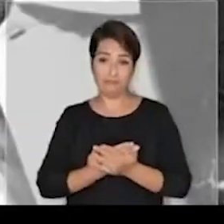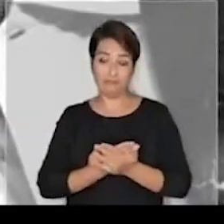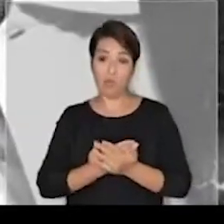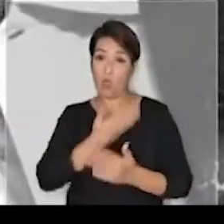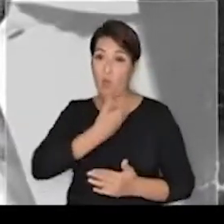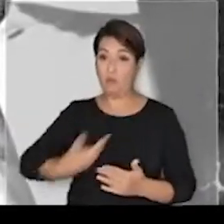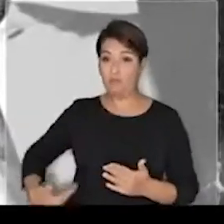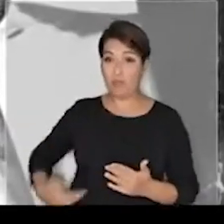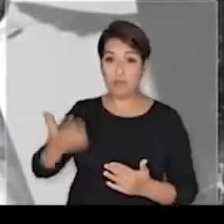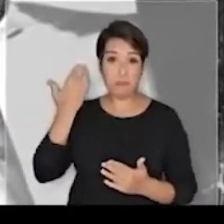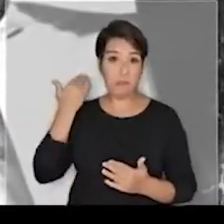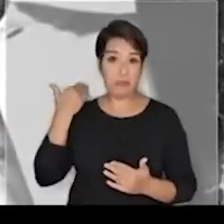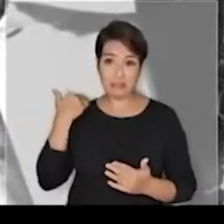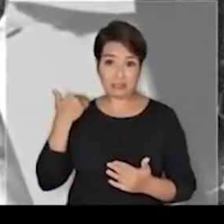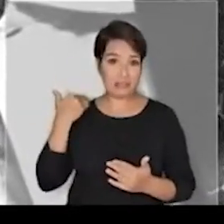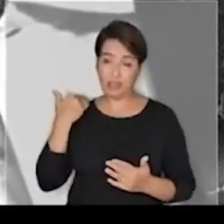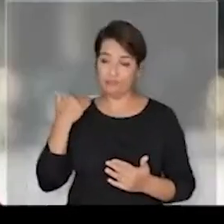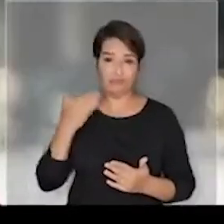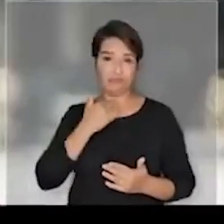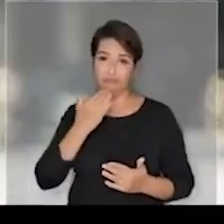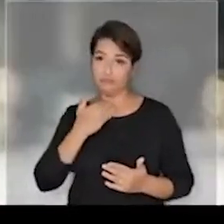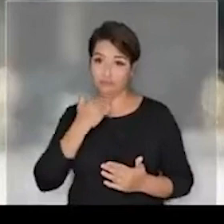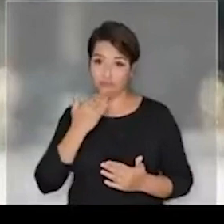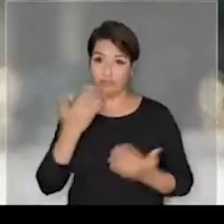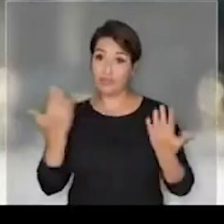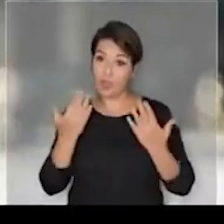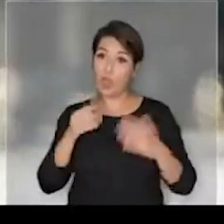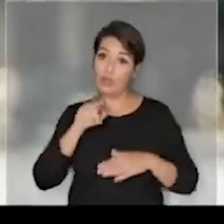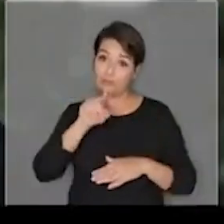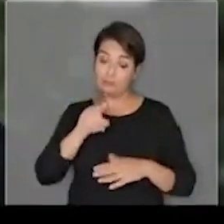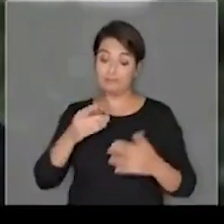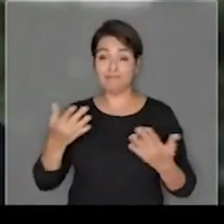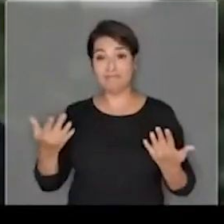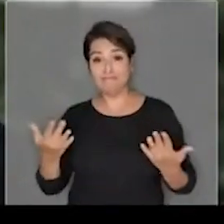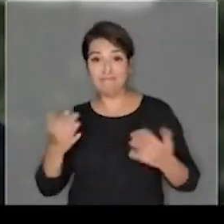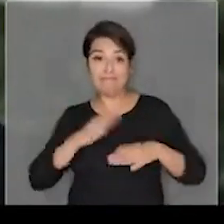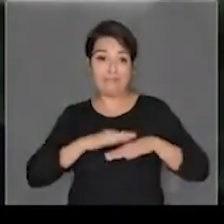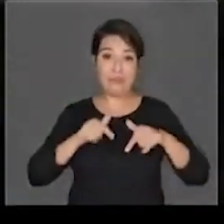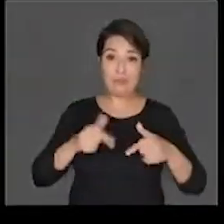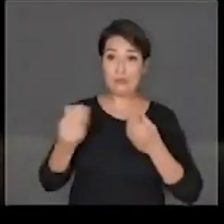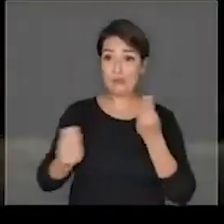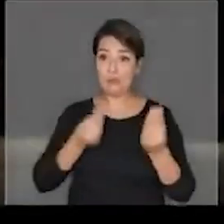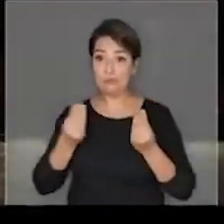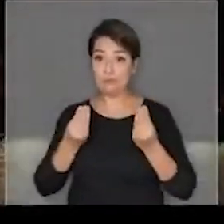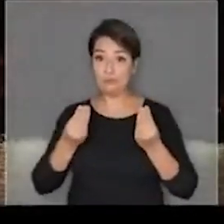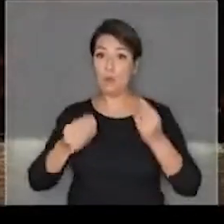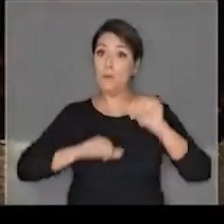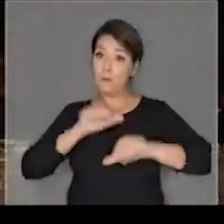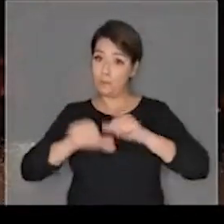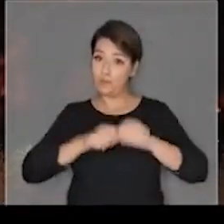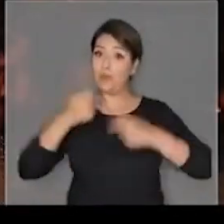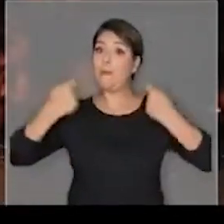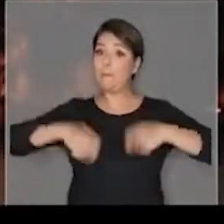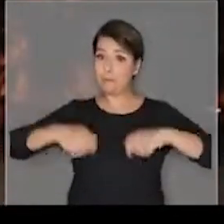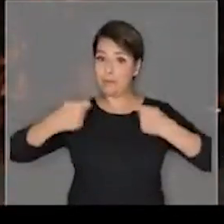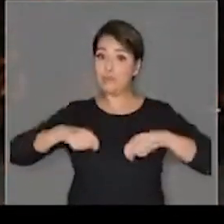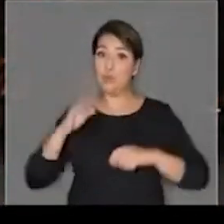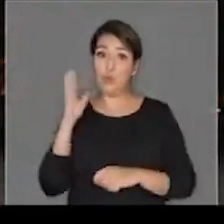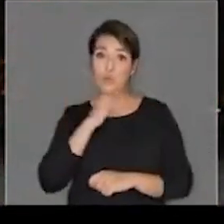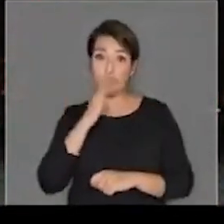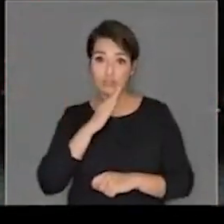Quem deveria governar desgovernou e quem tá pagando a conta é você tá na hora da mudança